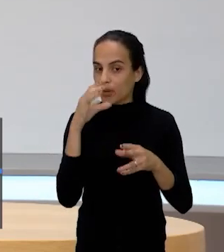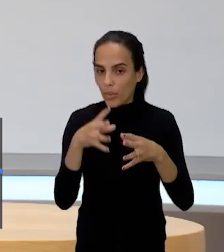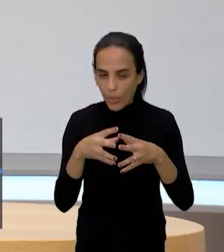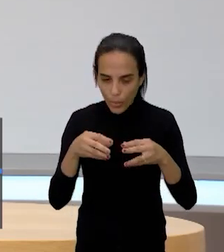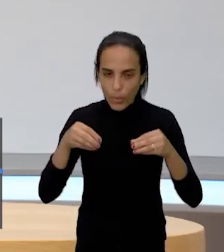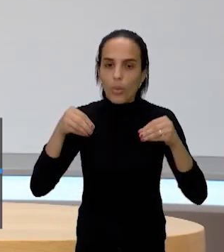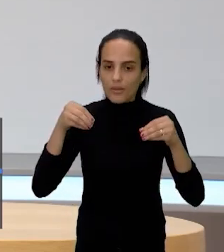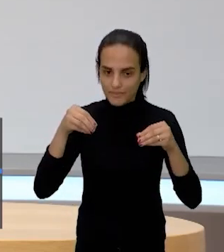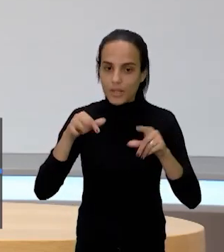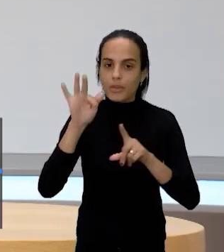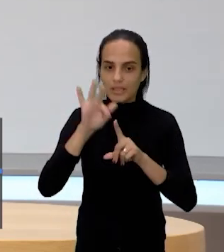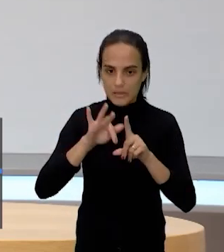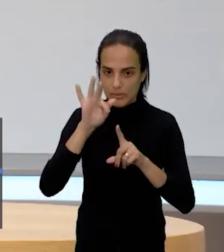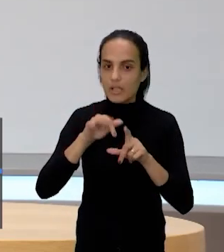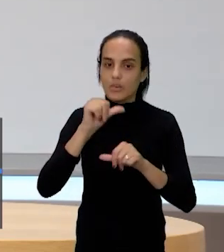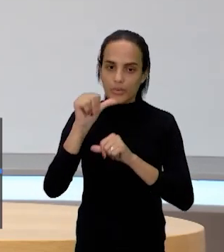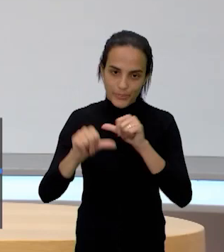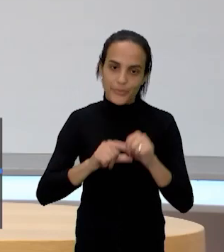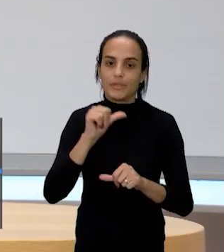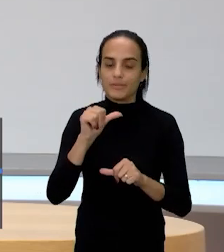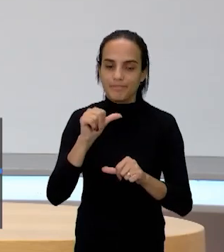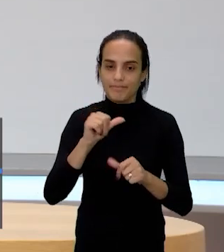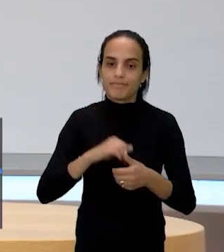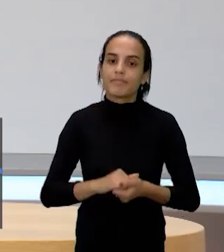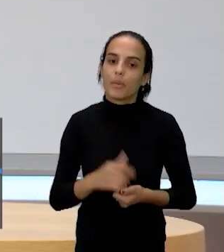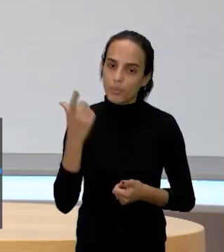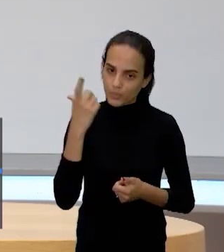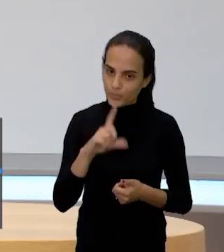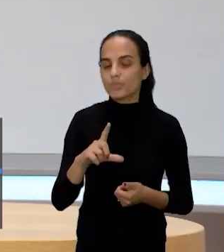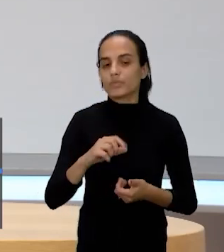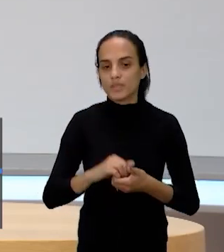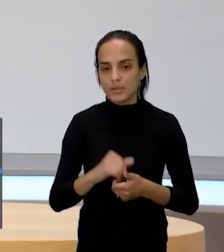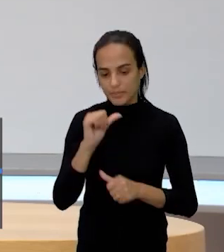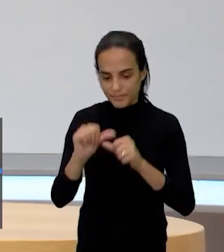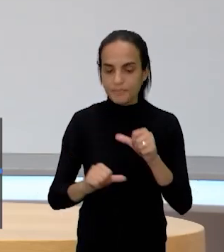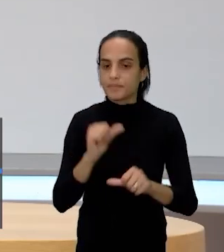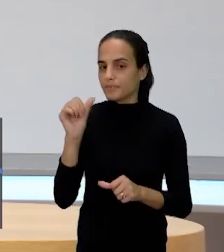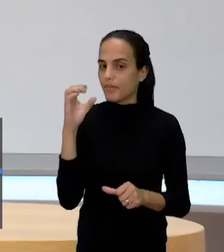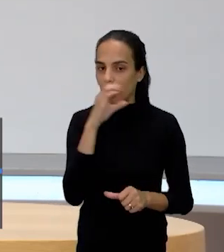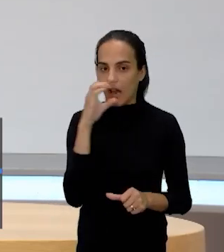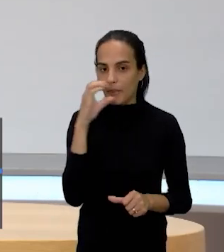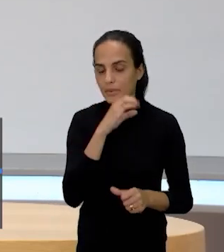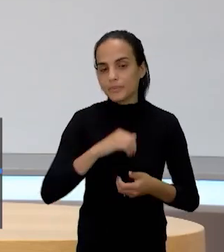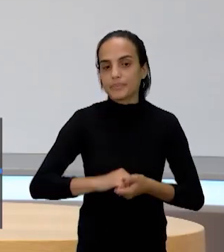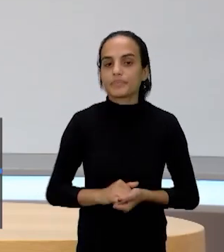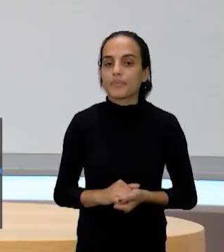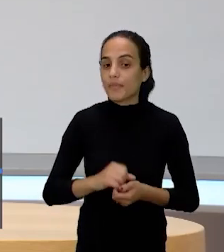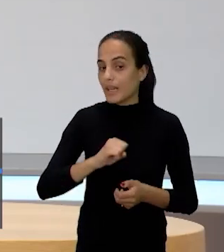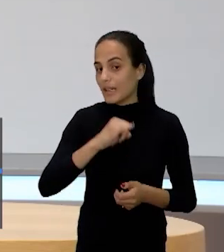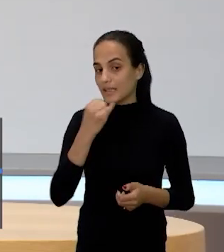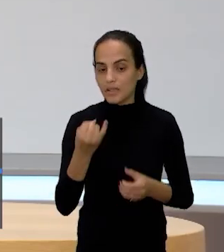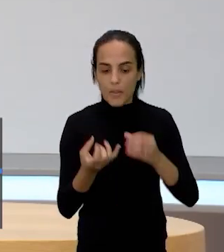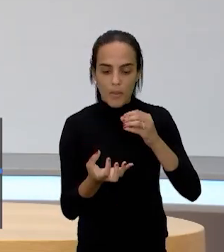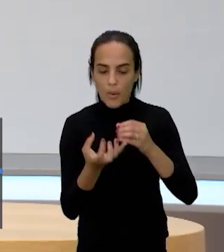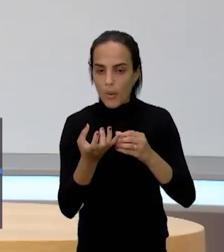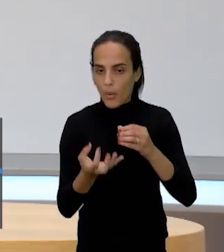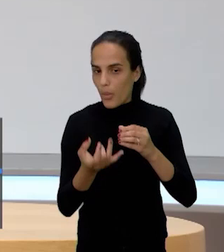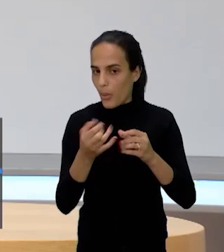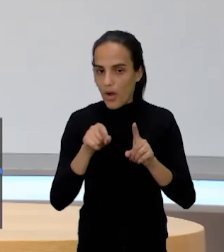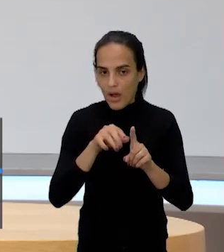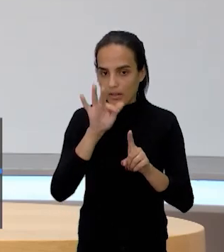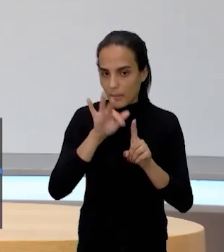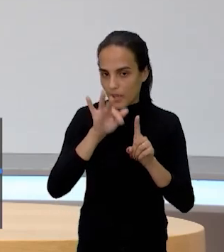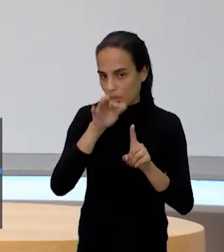está interferindo na reação. Então, eu consigo fazer uma reação acontecer mais rápida se eu aumentar a temperatura.